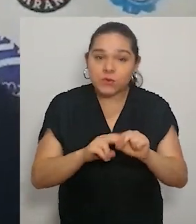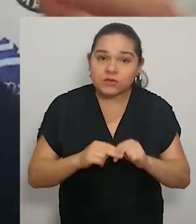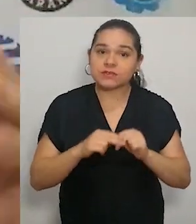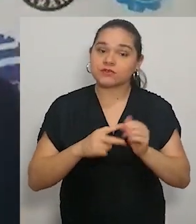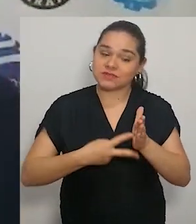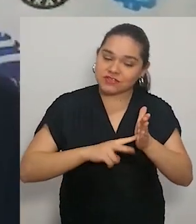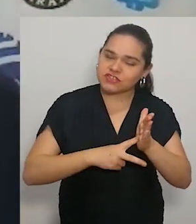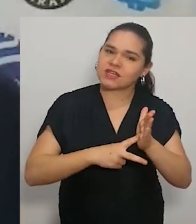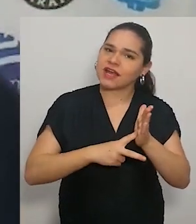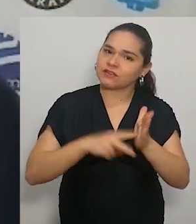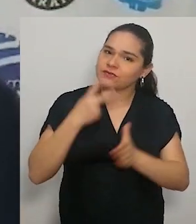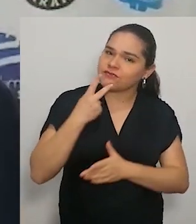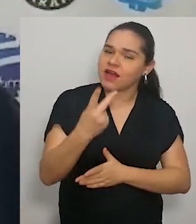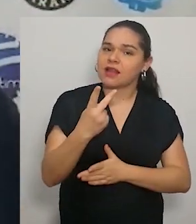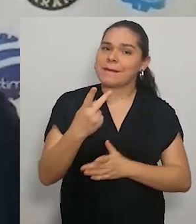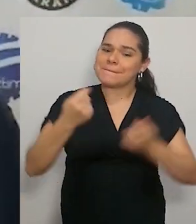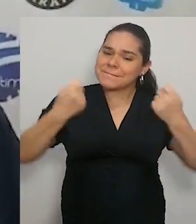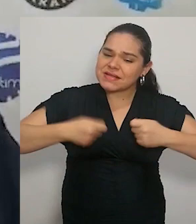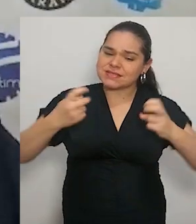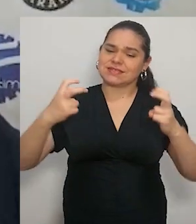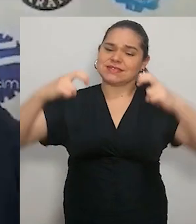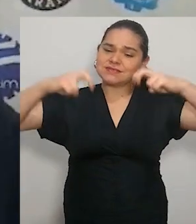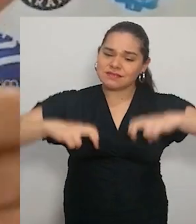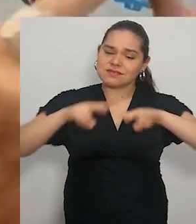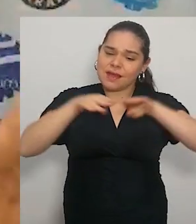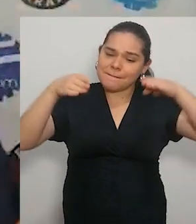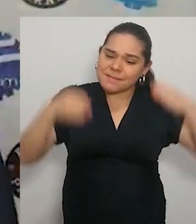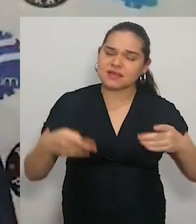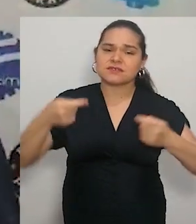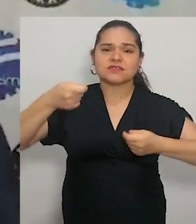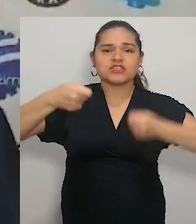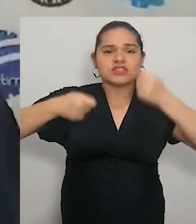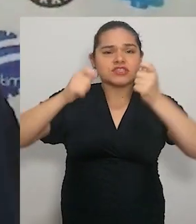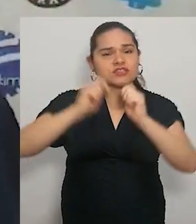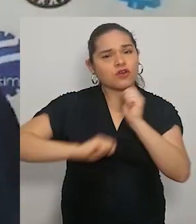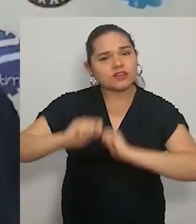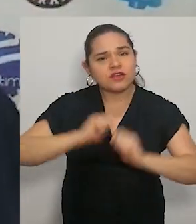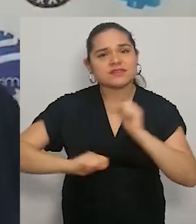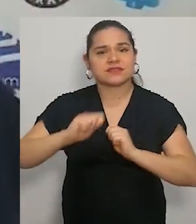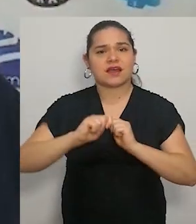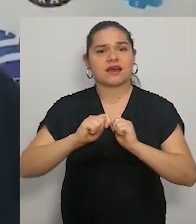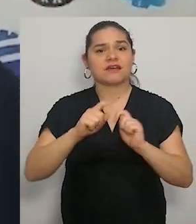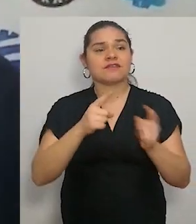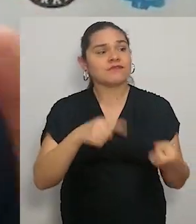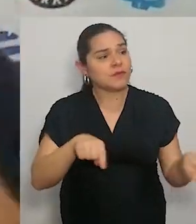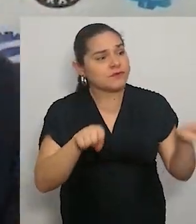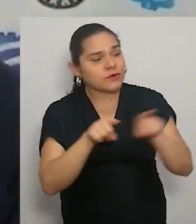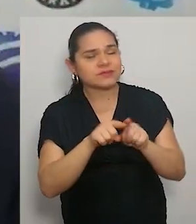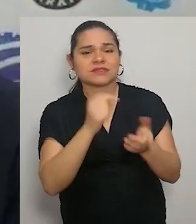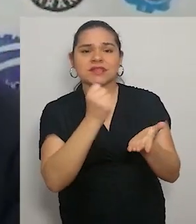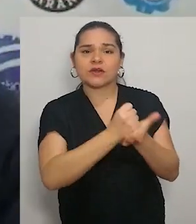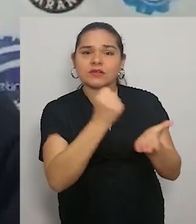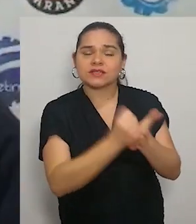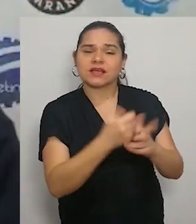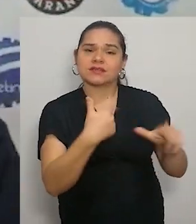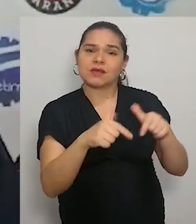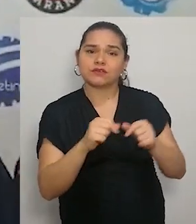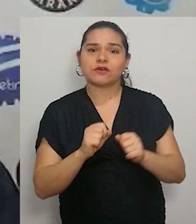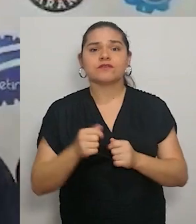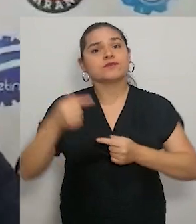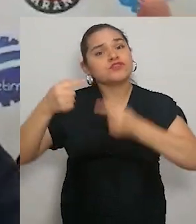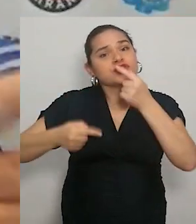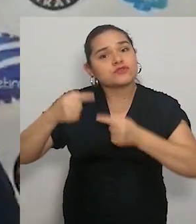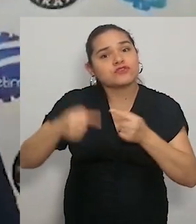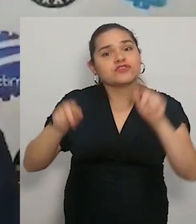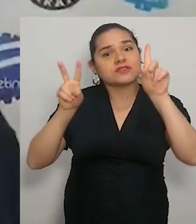vou voltar para a mesa de discussão vamos rede emitir os trabalhadores vamos discutir pdv